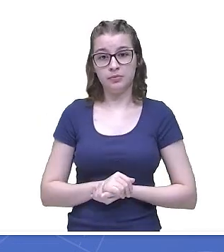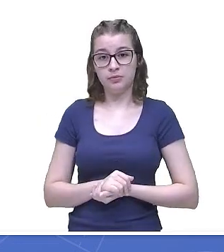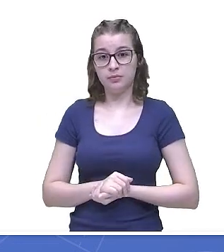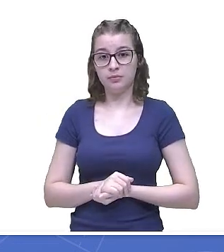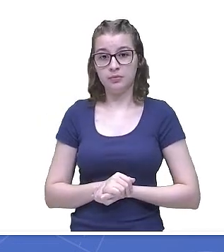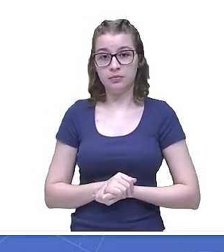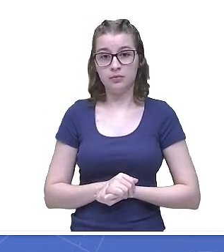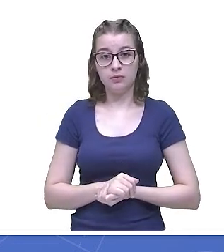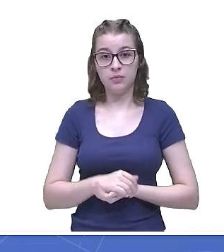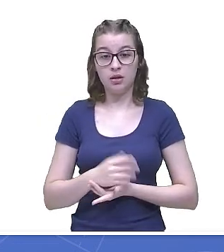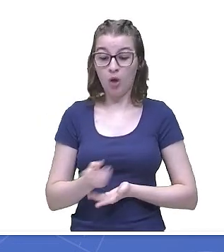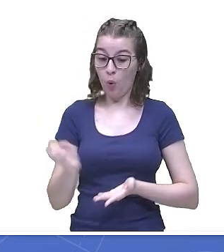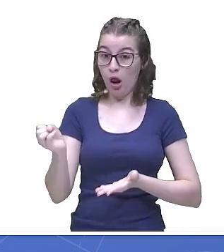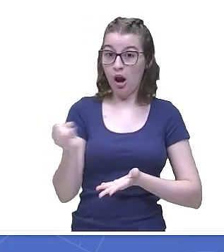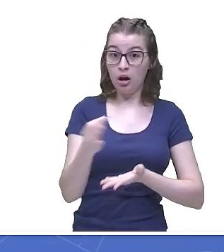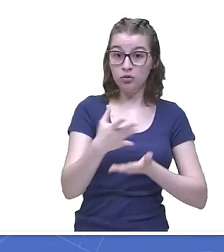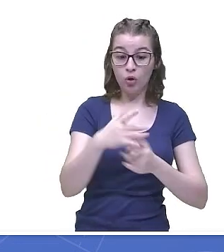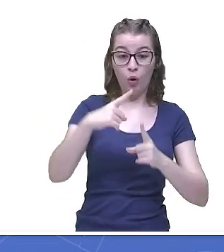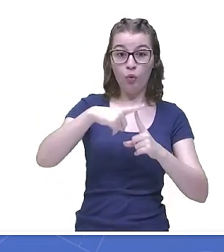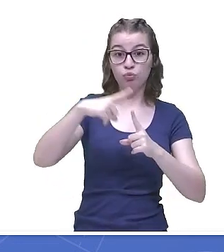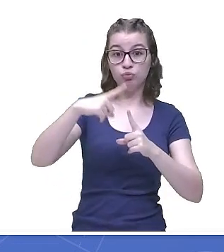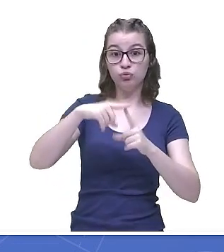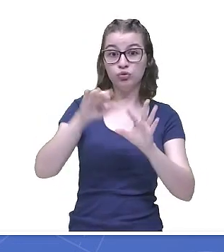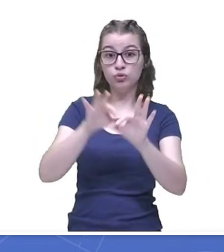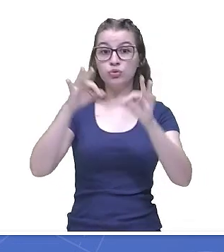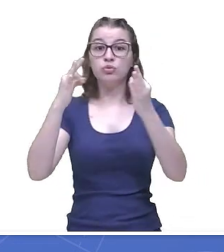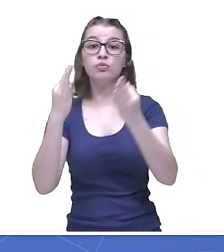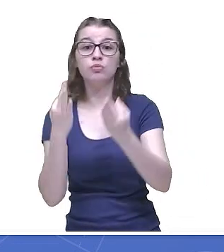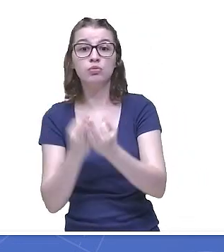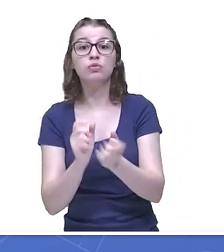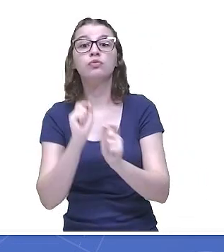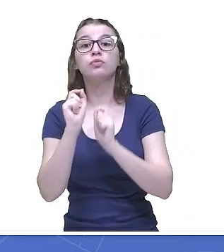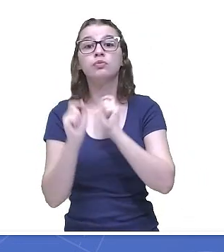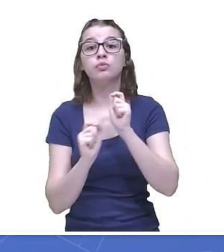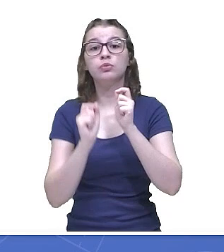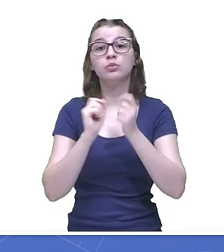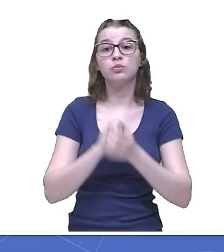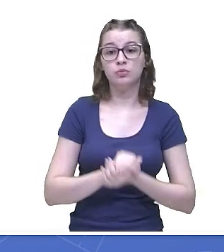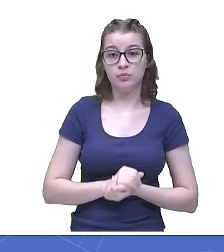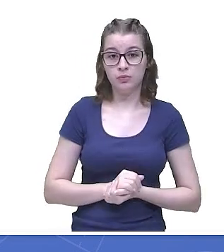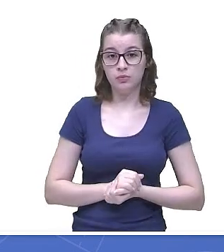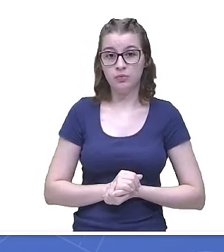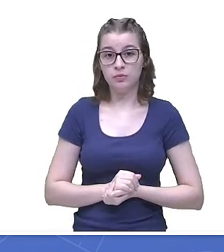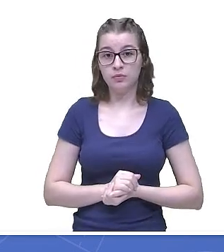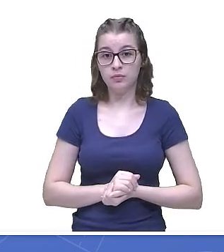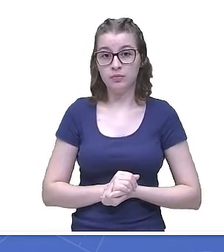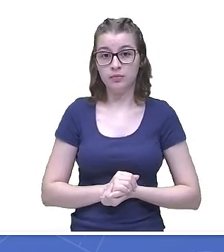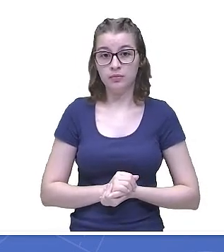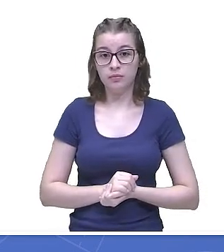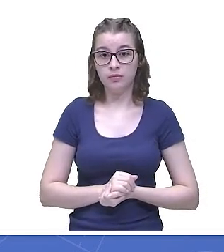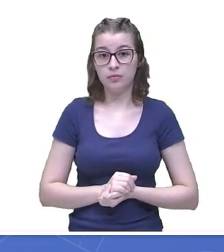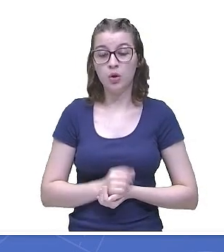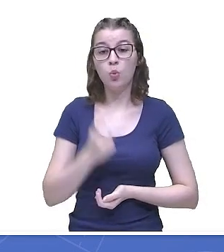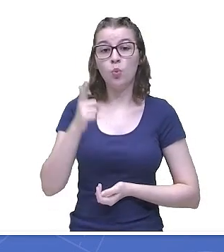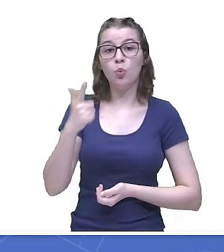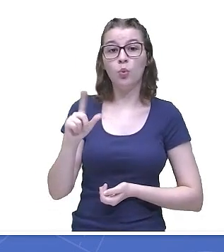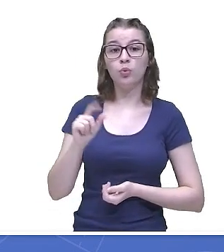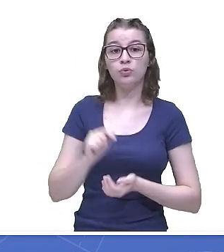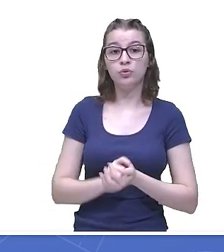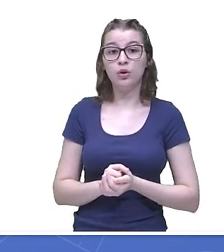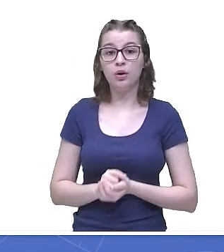essa nova configuração de família, certo? Outra configuração, outro tipo, é a família